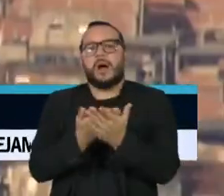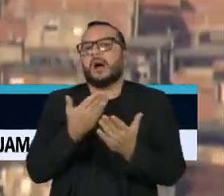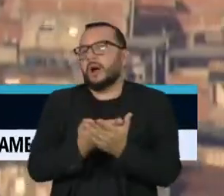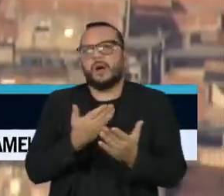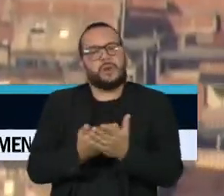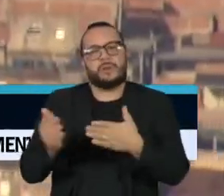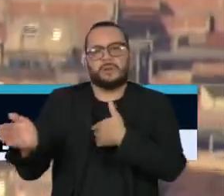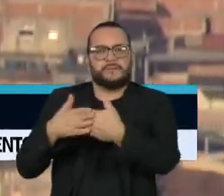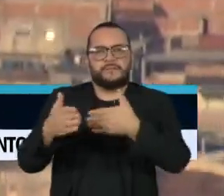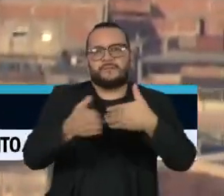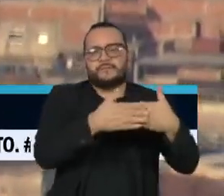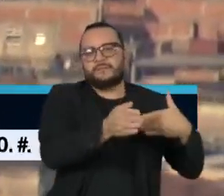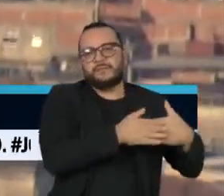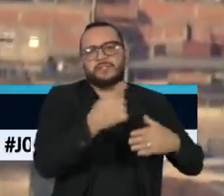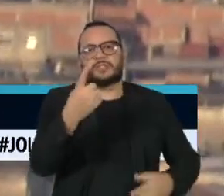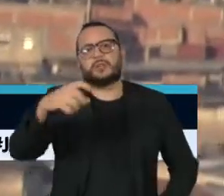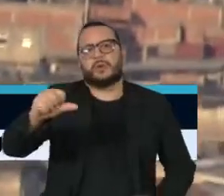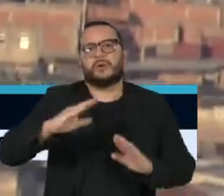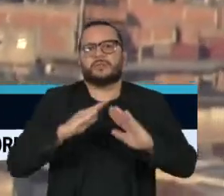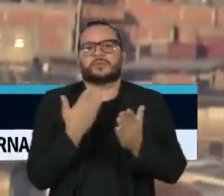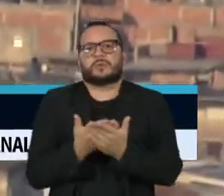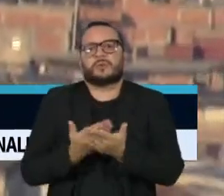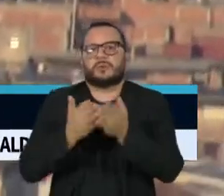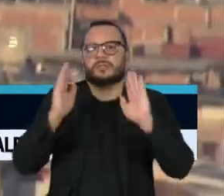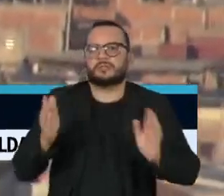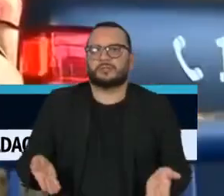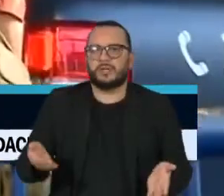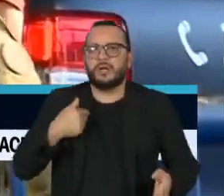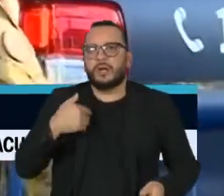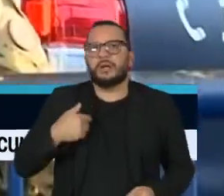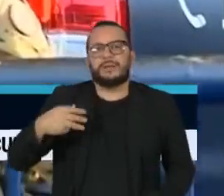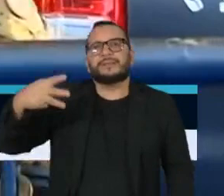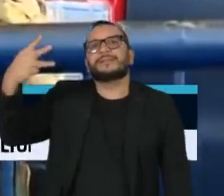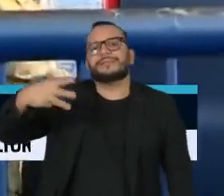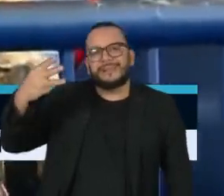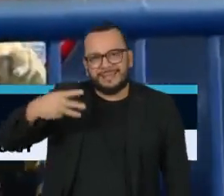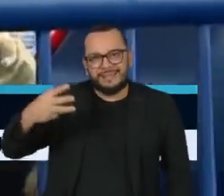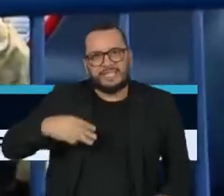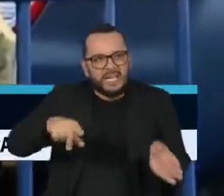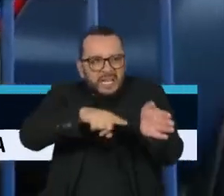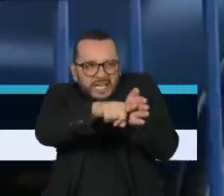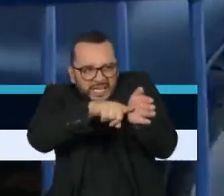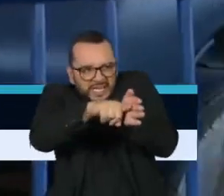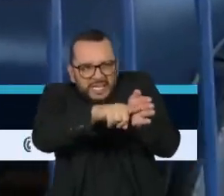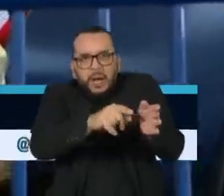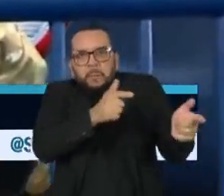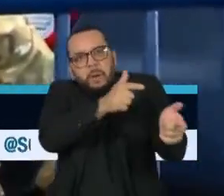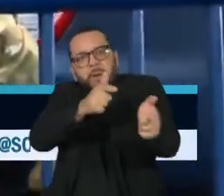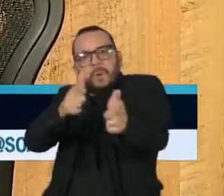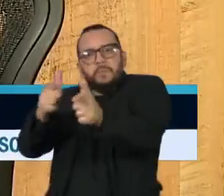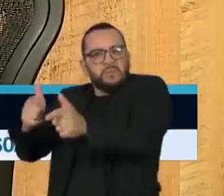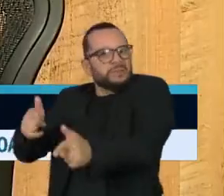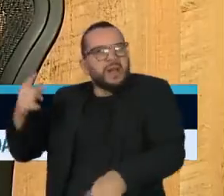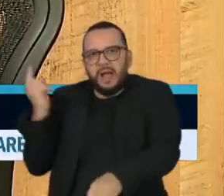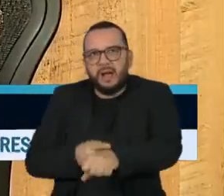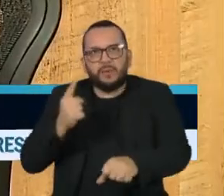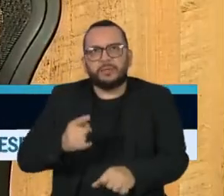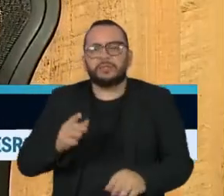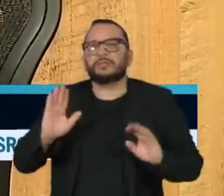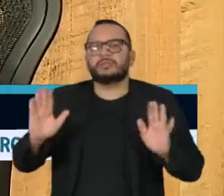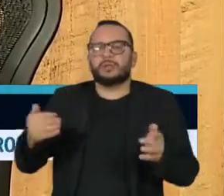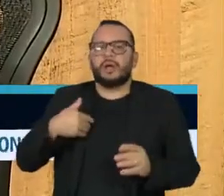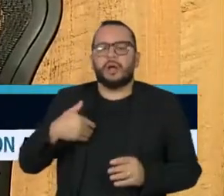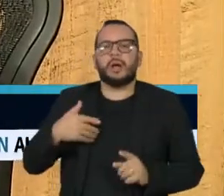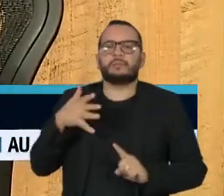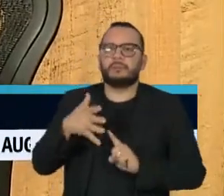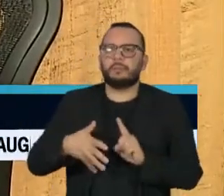suspensas em 19 escolas da região. Esta é considerada a terceira operação mais letal da história do estado. Em coletiva,